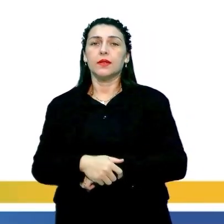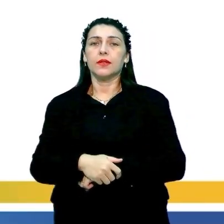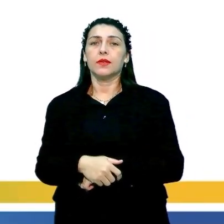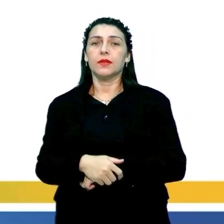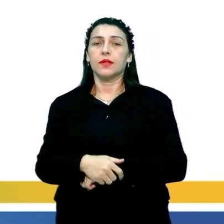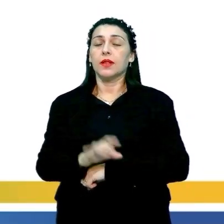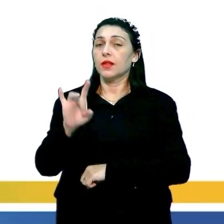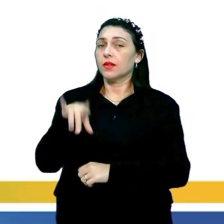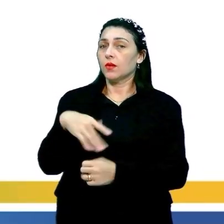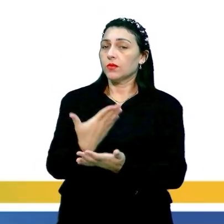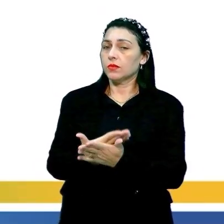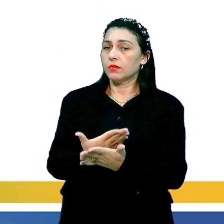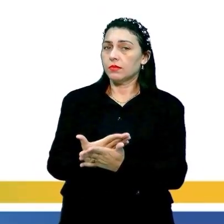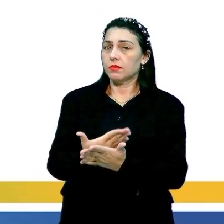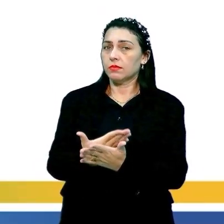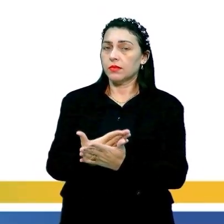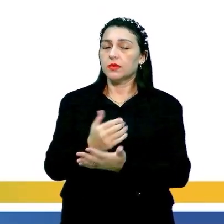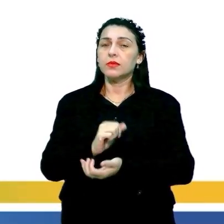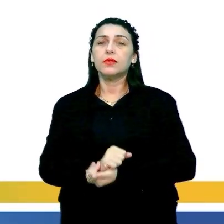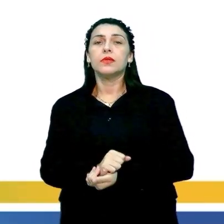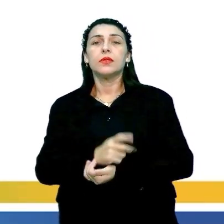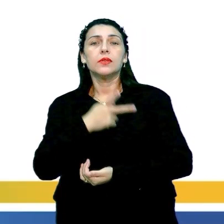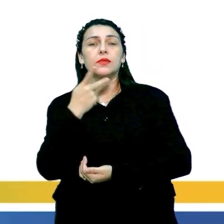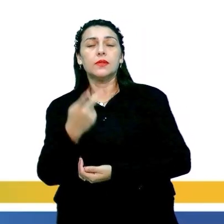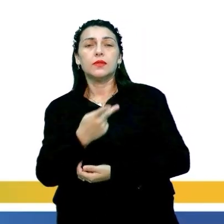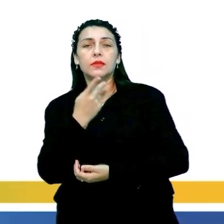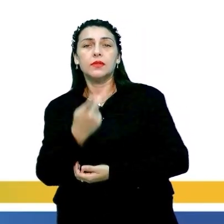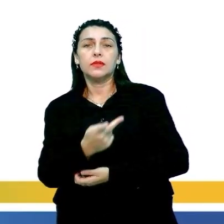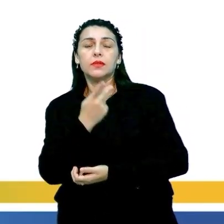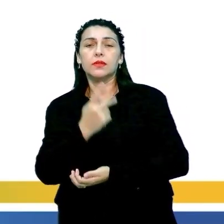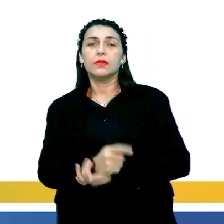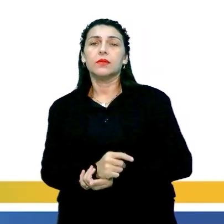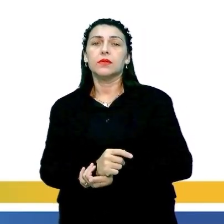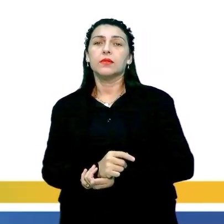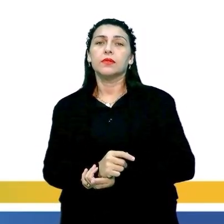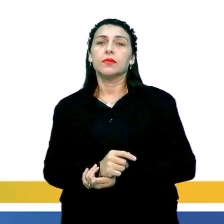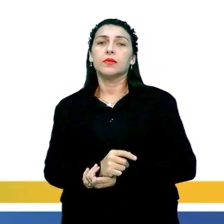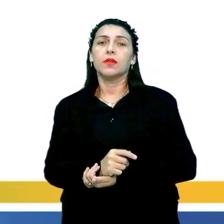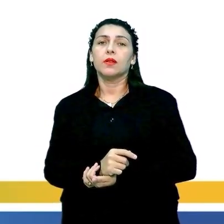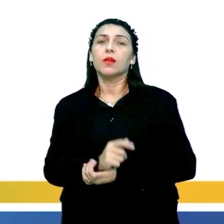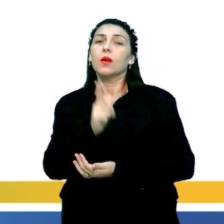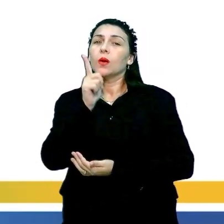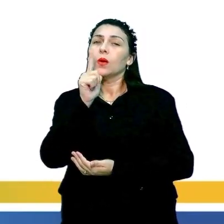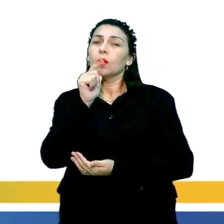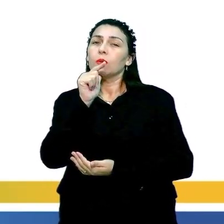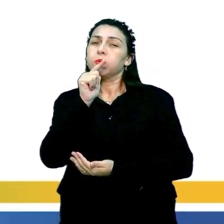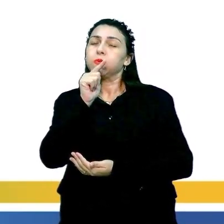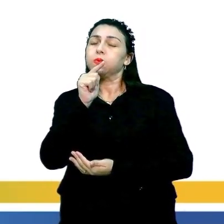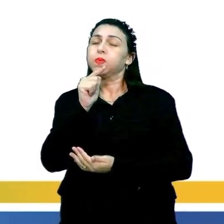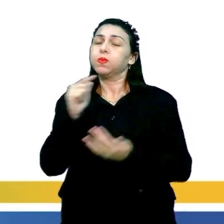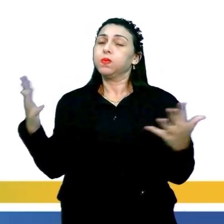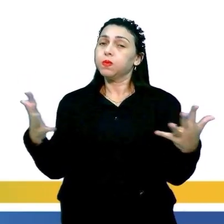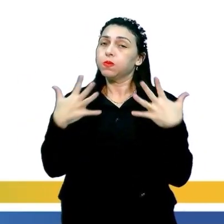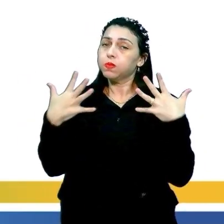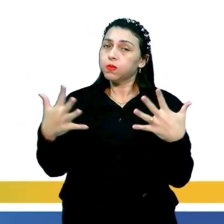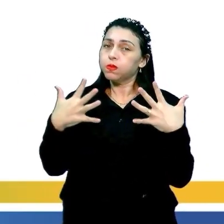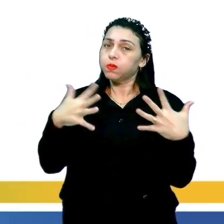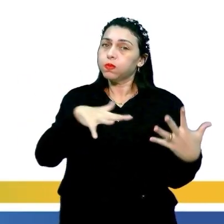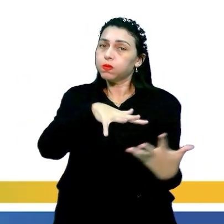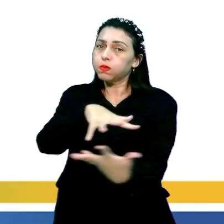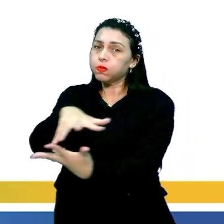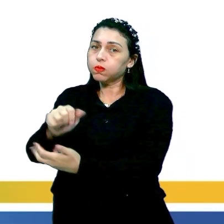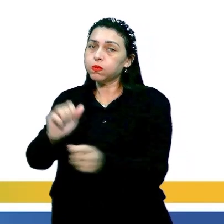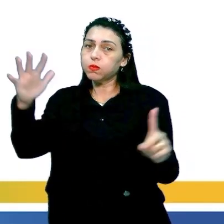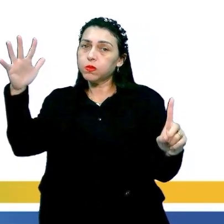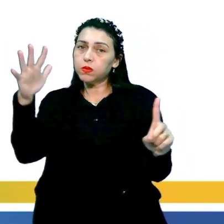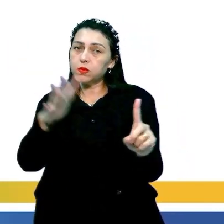Na nossa última aula, nós falamos sobre a questão do superaquecimento global, sobre a questão da influência